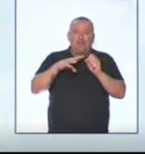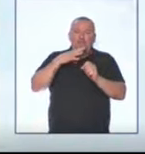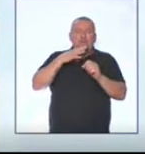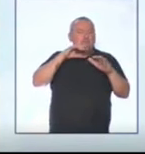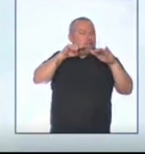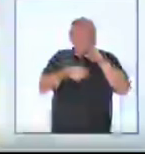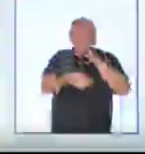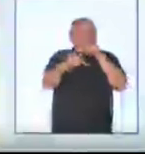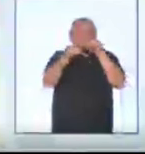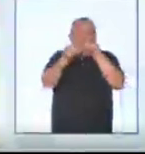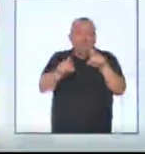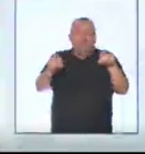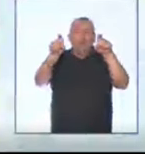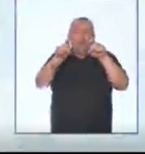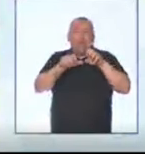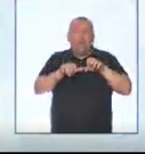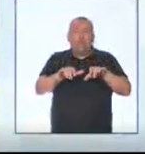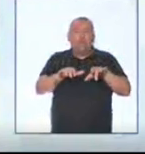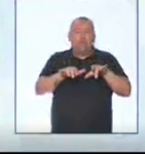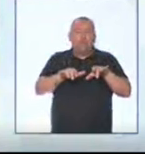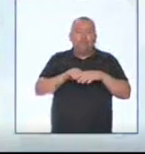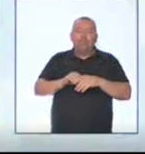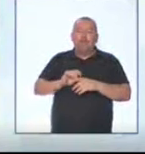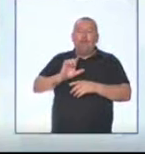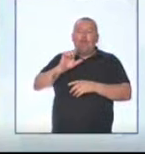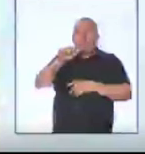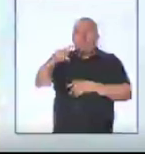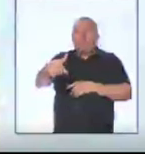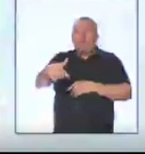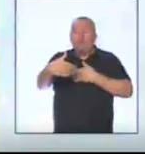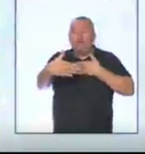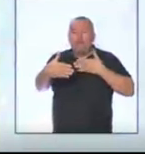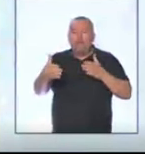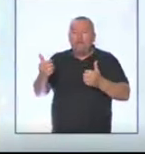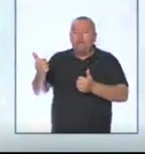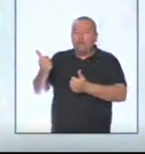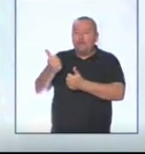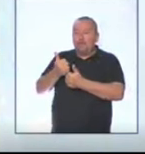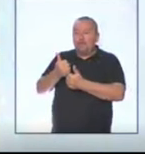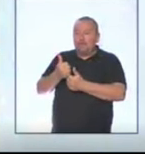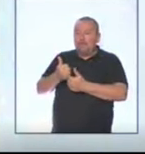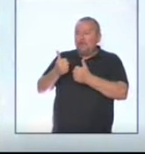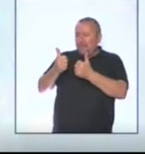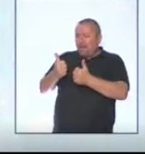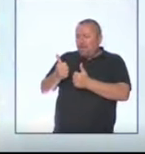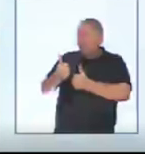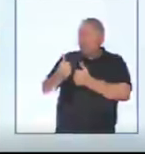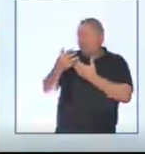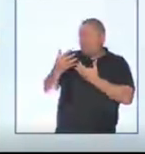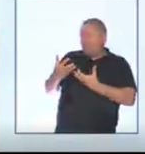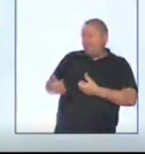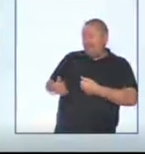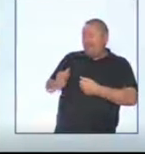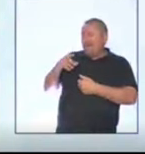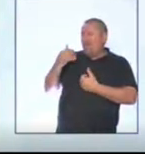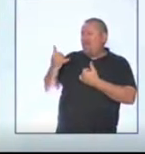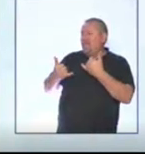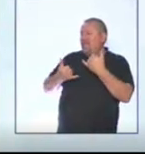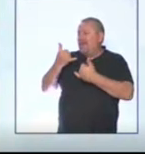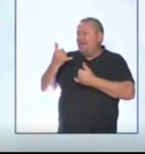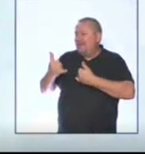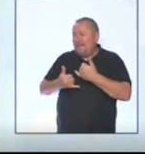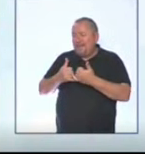computador. Mais tarde, na sala do diretor... Tá bom, foi a gente. Era uma brincadeira.